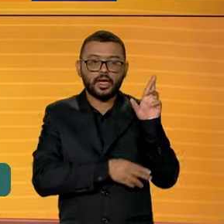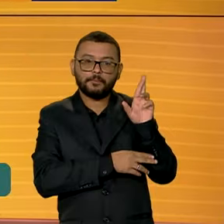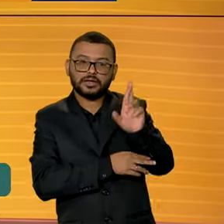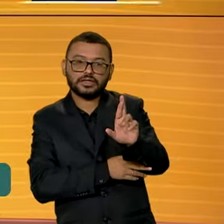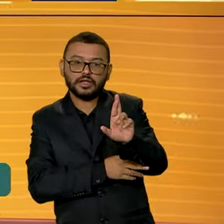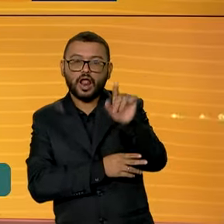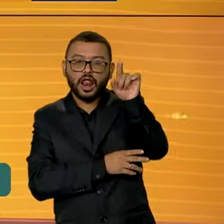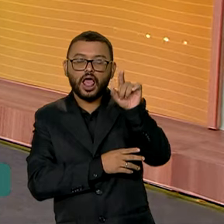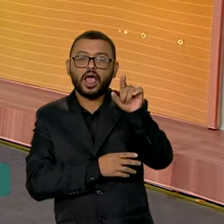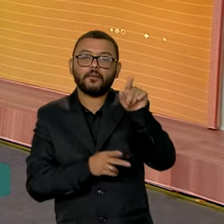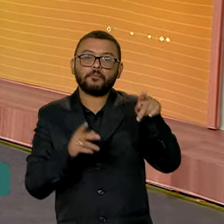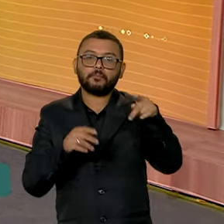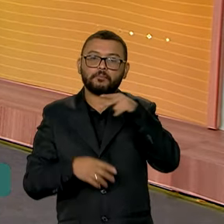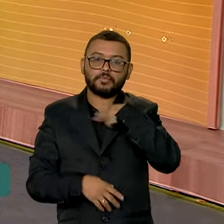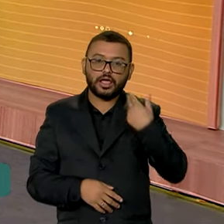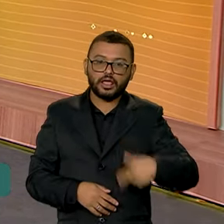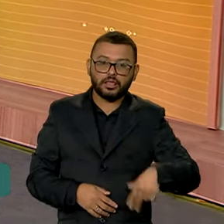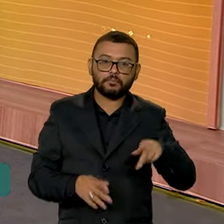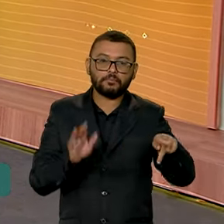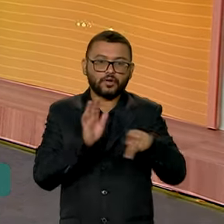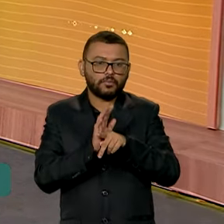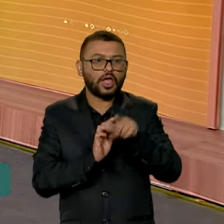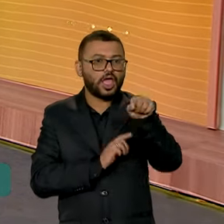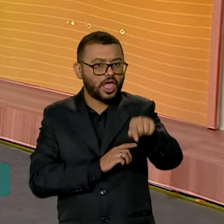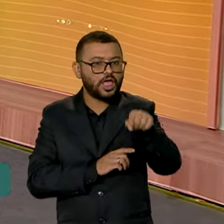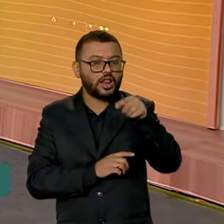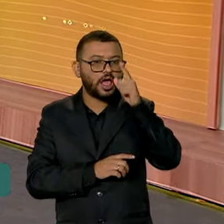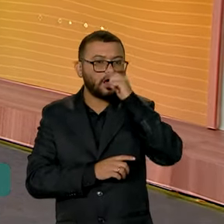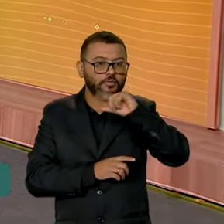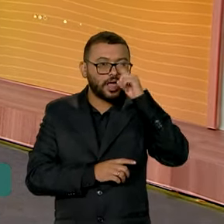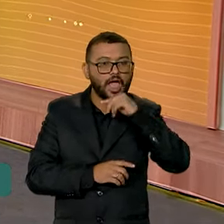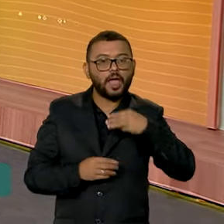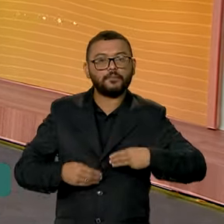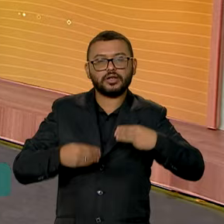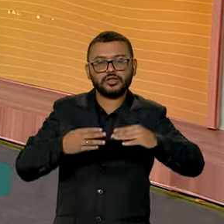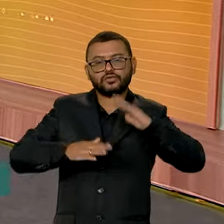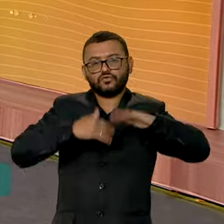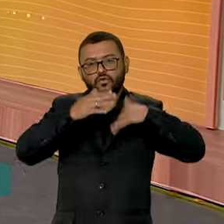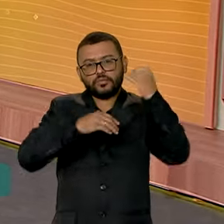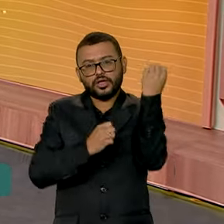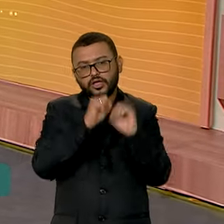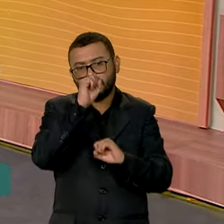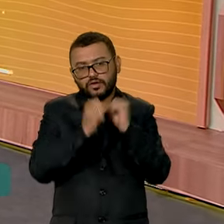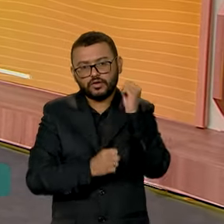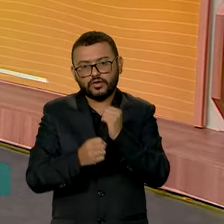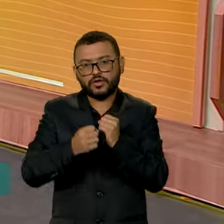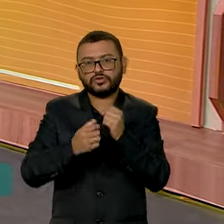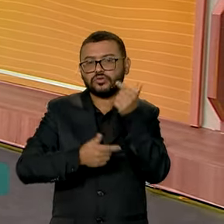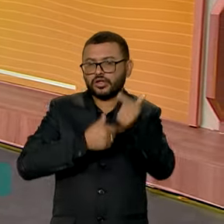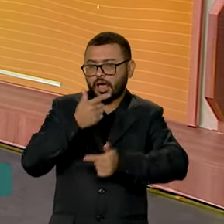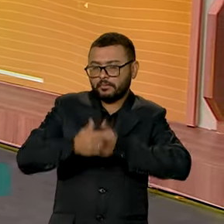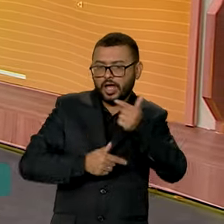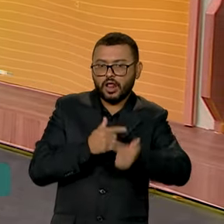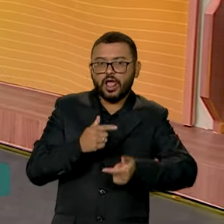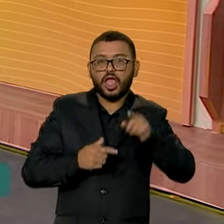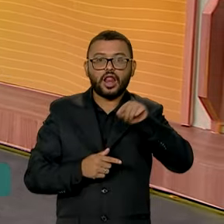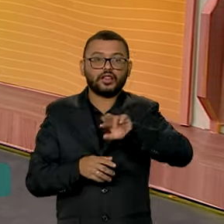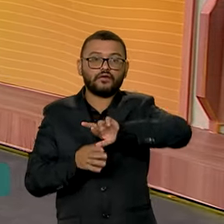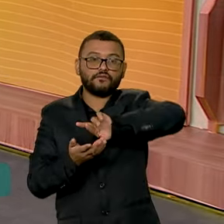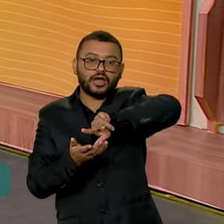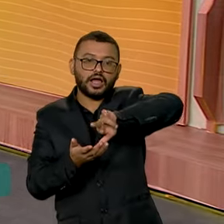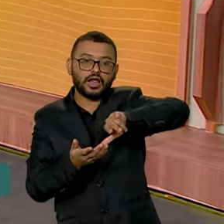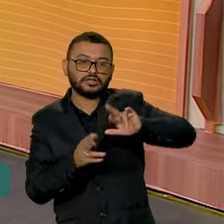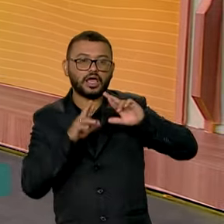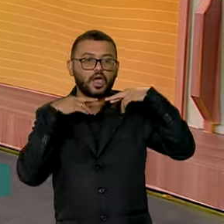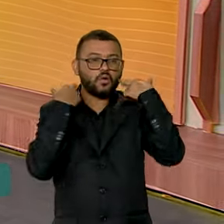Brasil na China. A Alckmin, que também é ministro do Desenvolvimento, Indústria, Comércio e Serviços, tem uma série